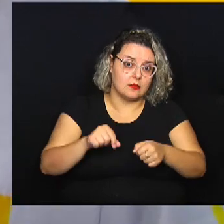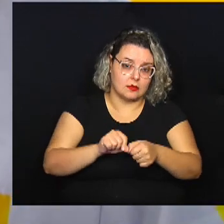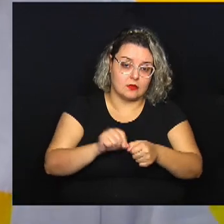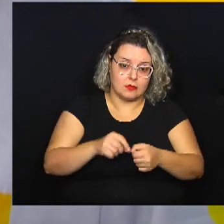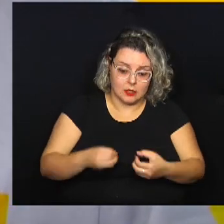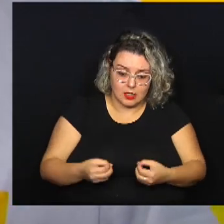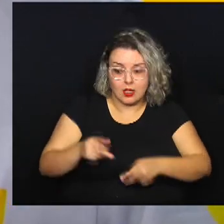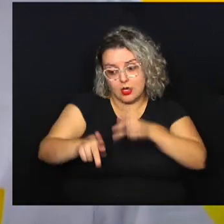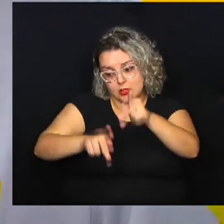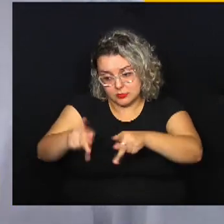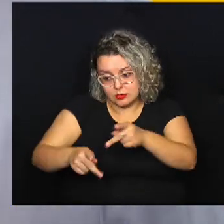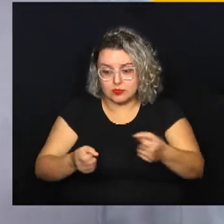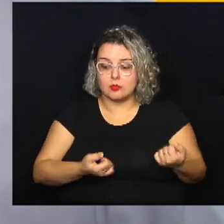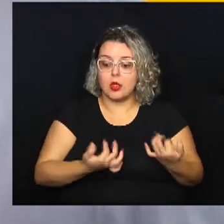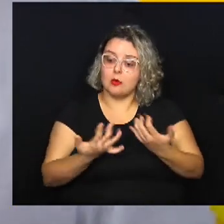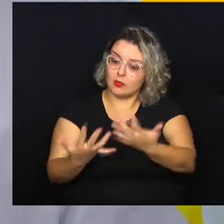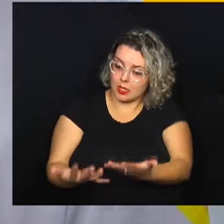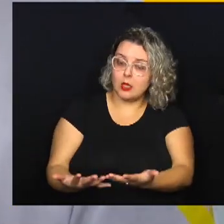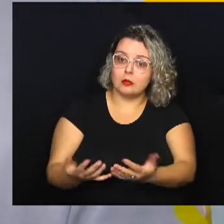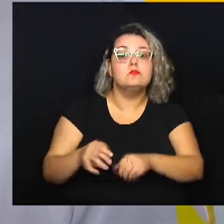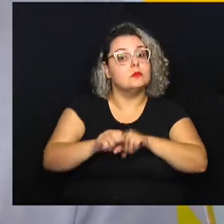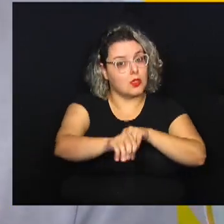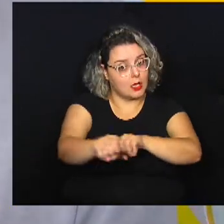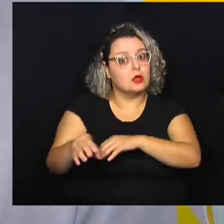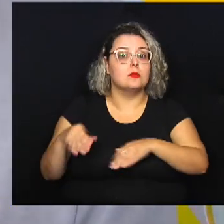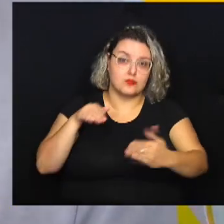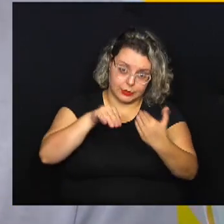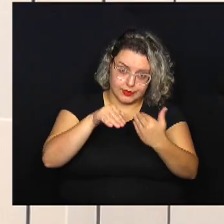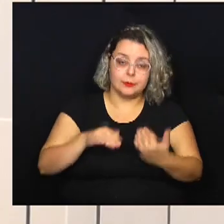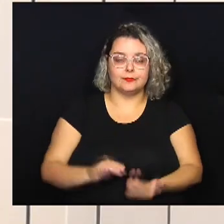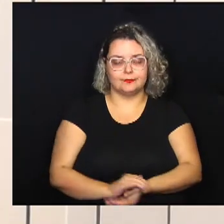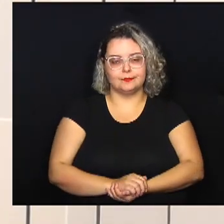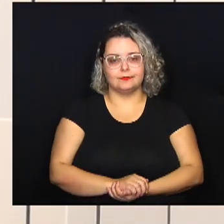pessoas, aos munícipes de Campinas, a educação no trânsito,